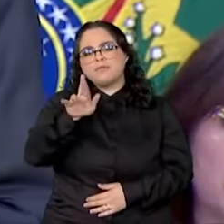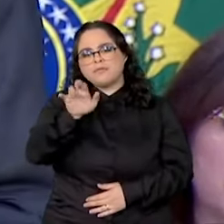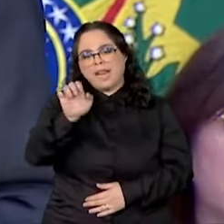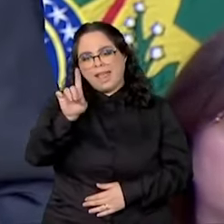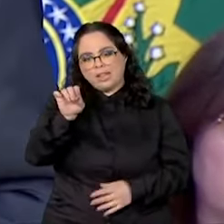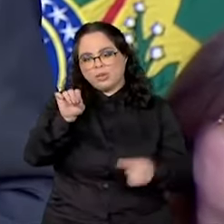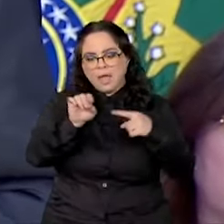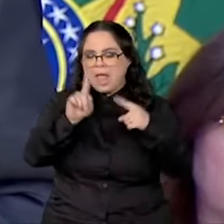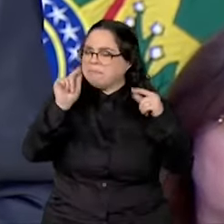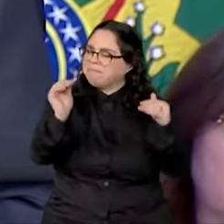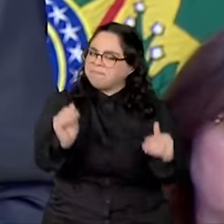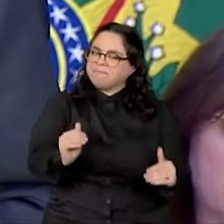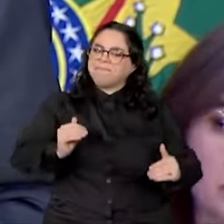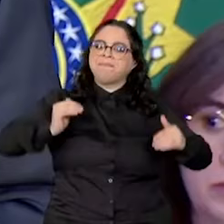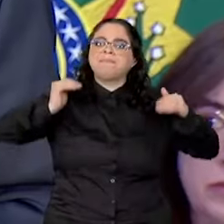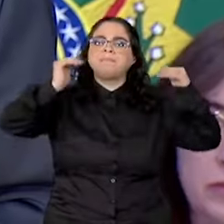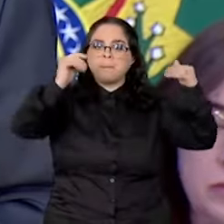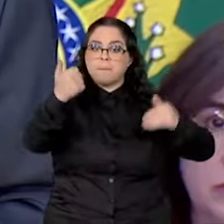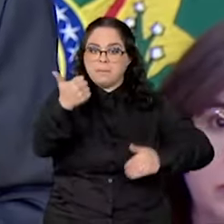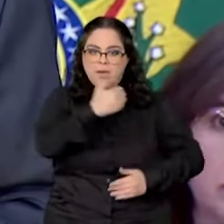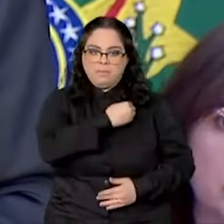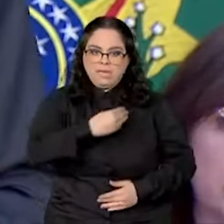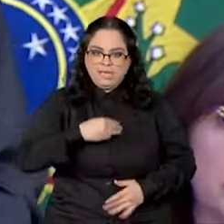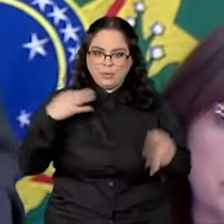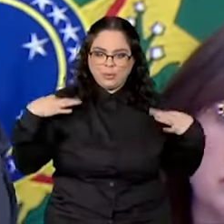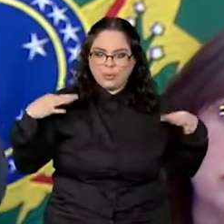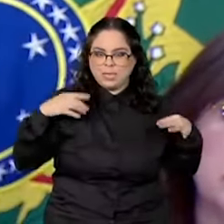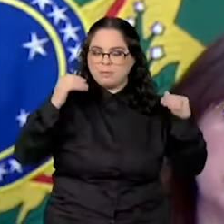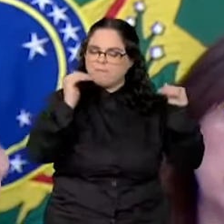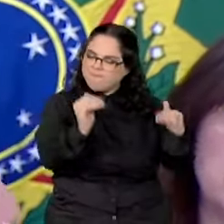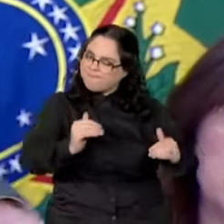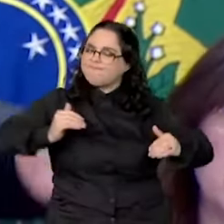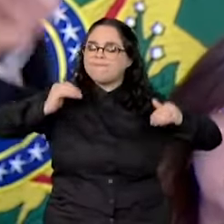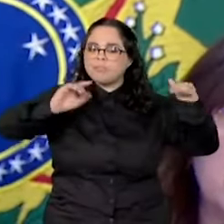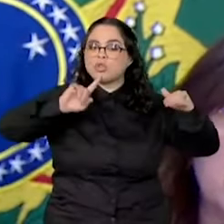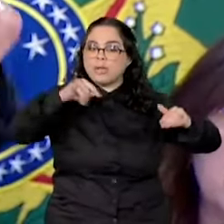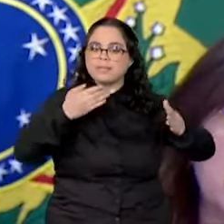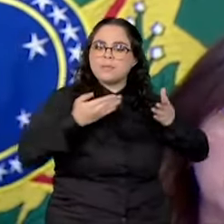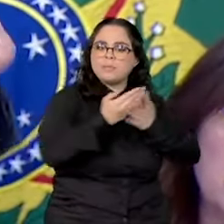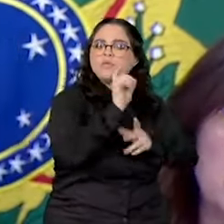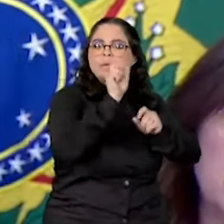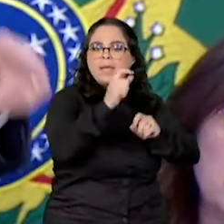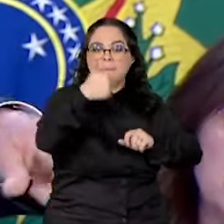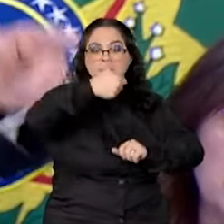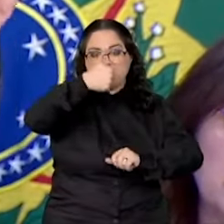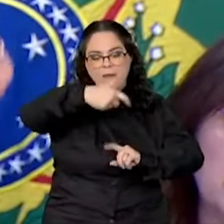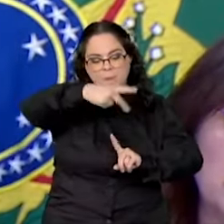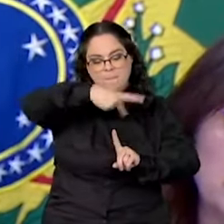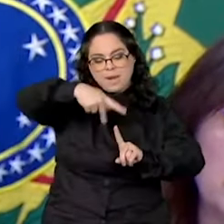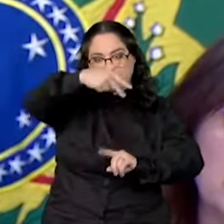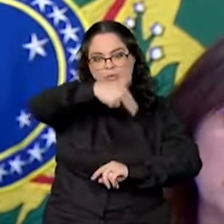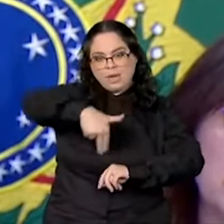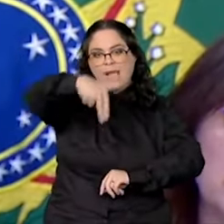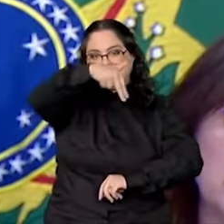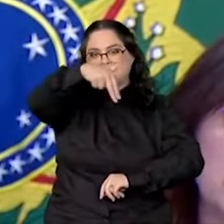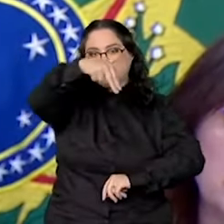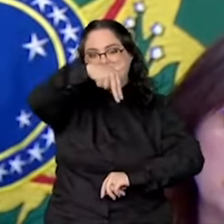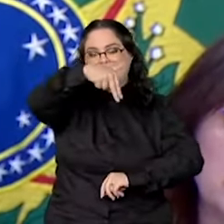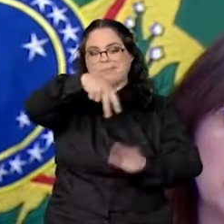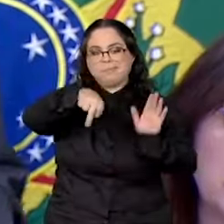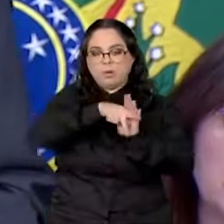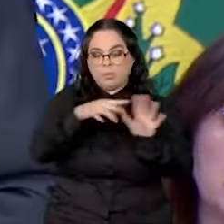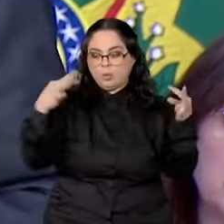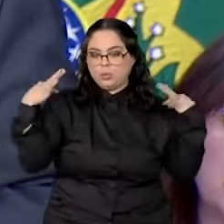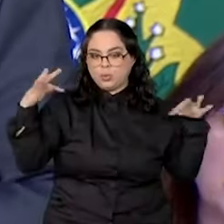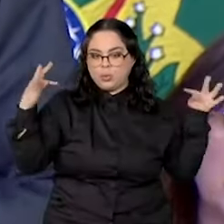alta qualidade. Sabe? Foi aqui que nós aprovamos o primeiro Plano Nacional de Turismo e